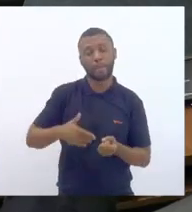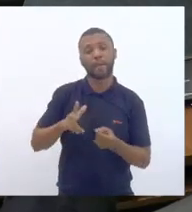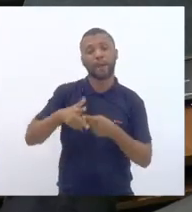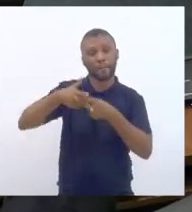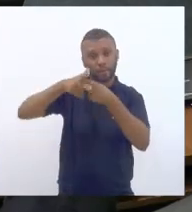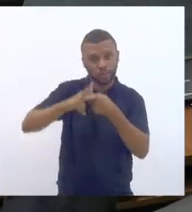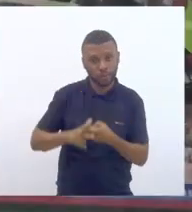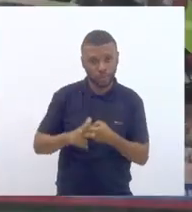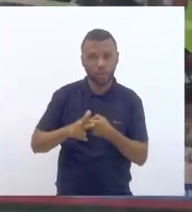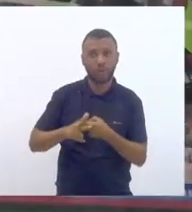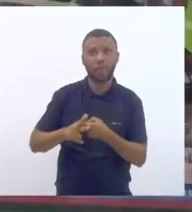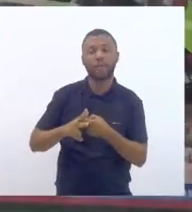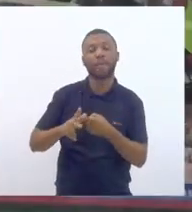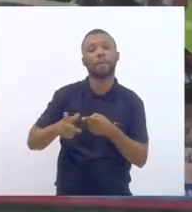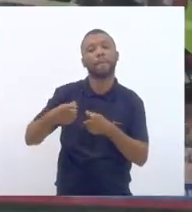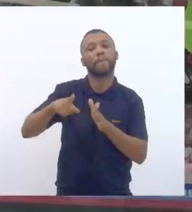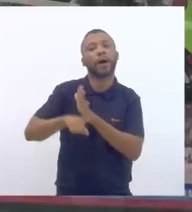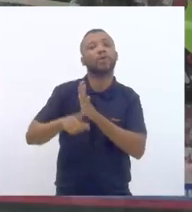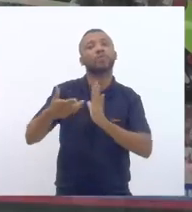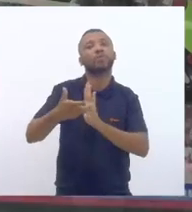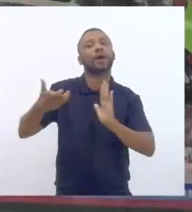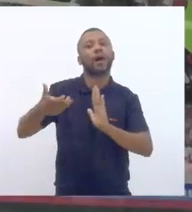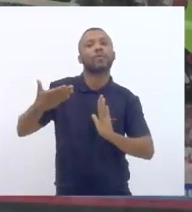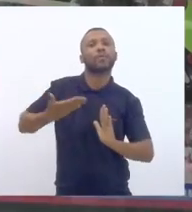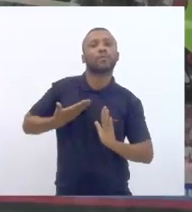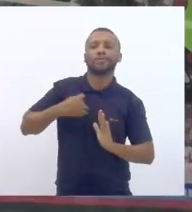destaque, meus parceiros aí. Parabéns, irmão.